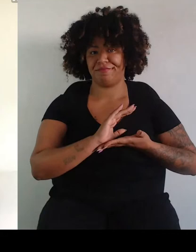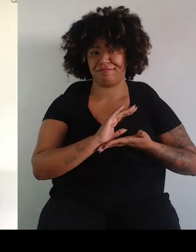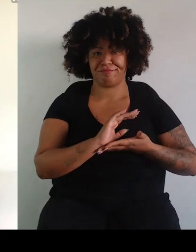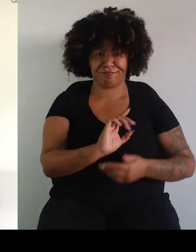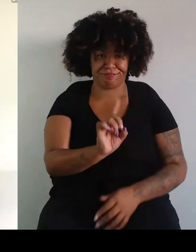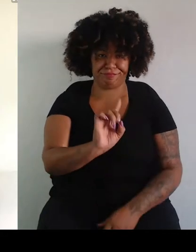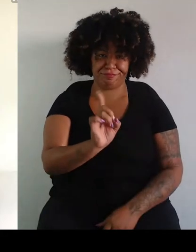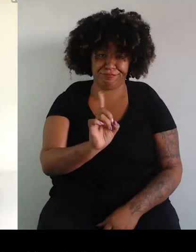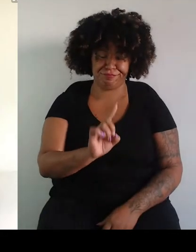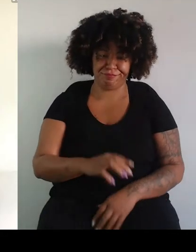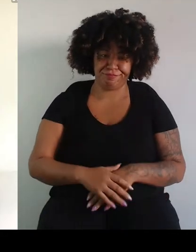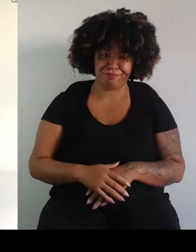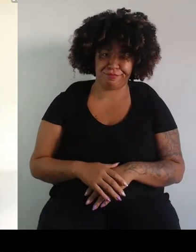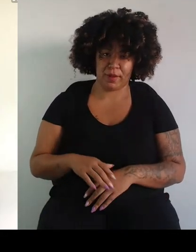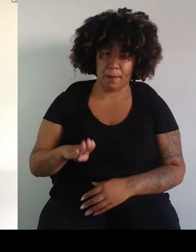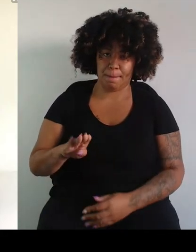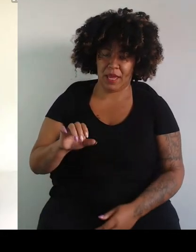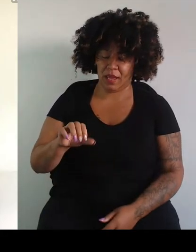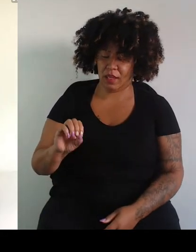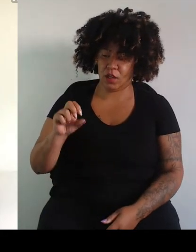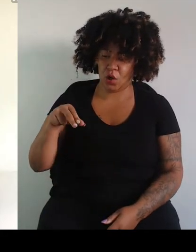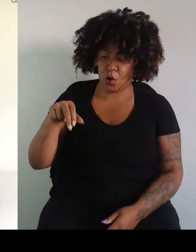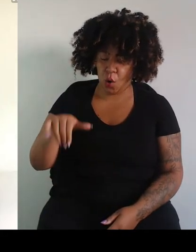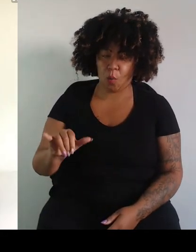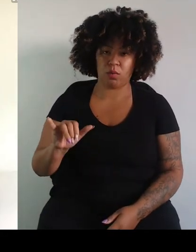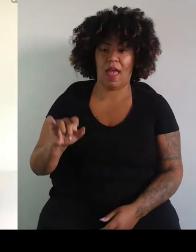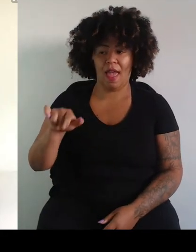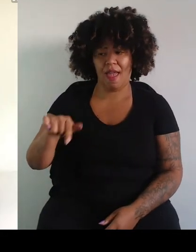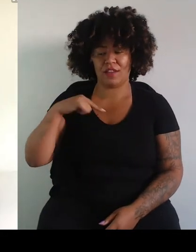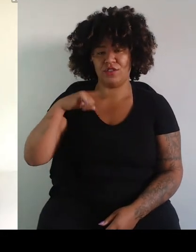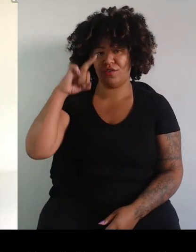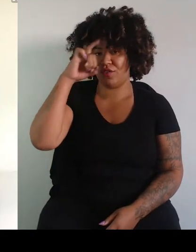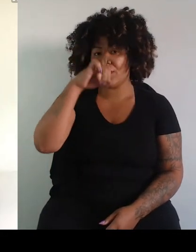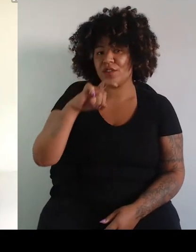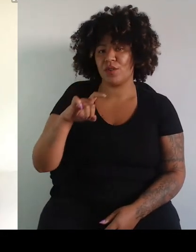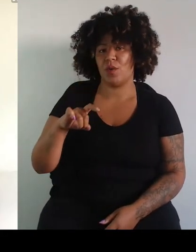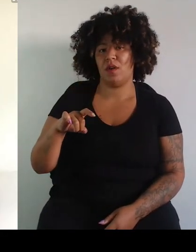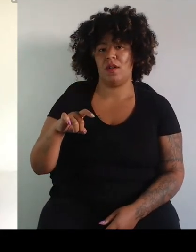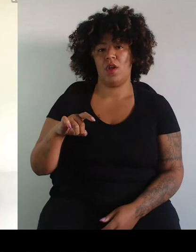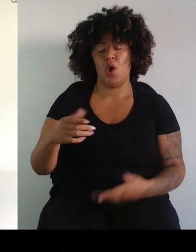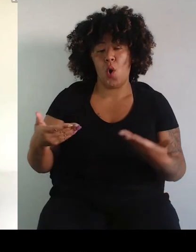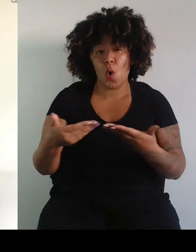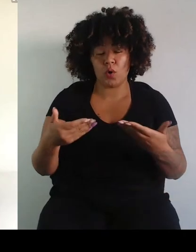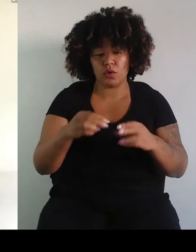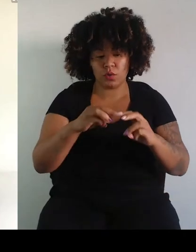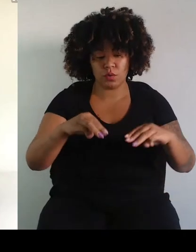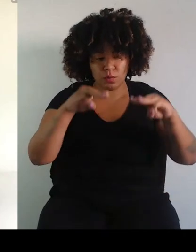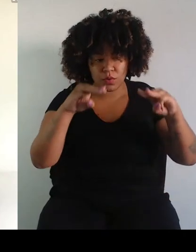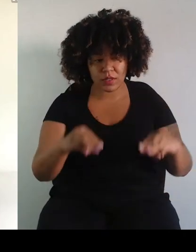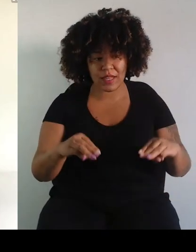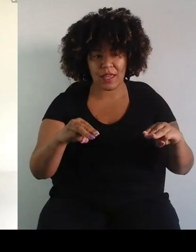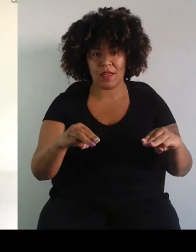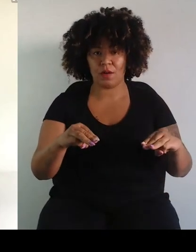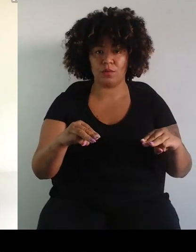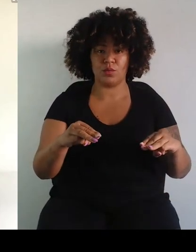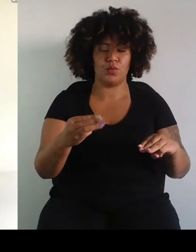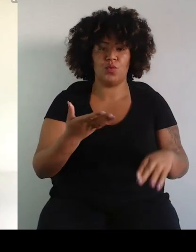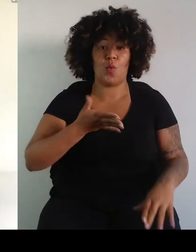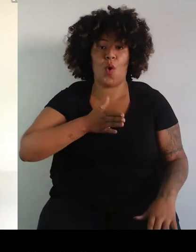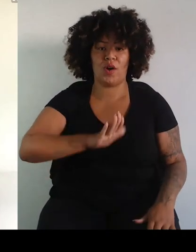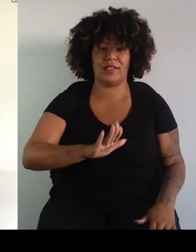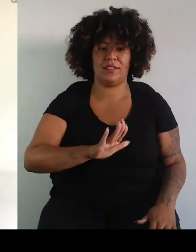É muito raro os museus que tem não gostam de emprestar